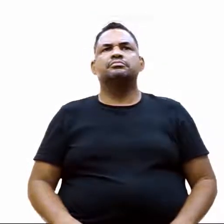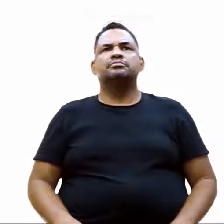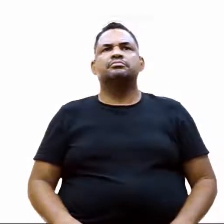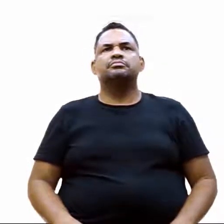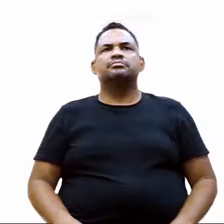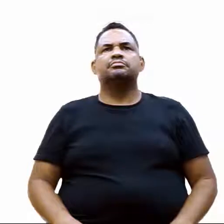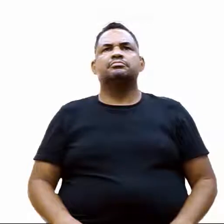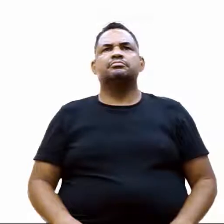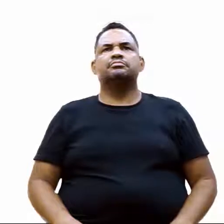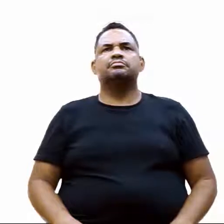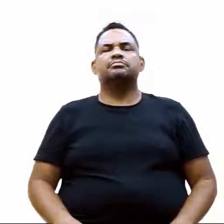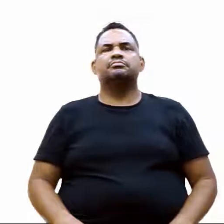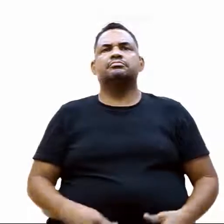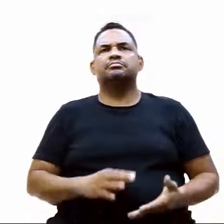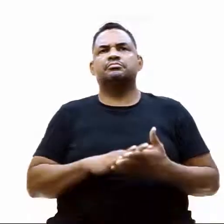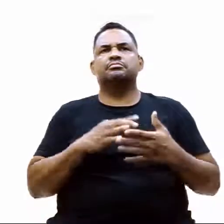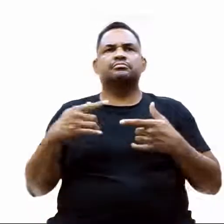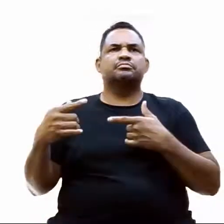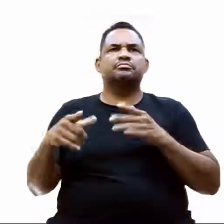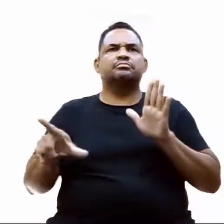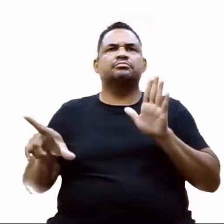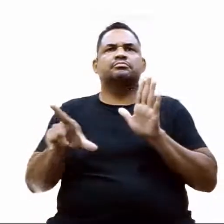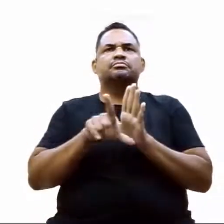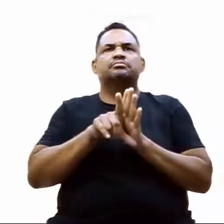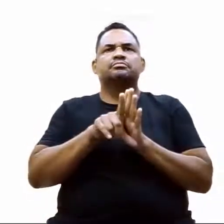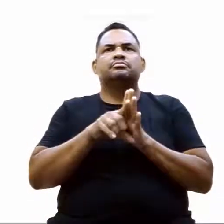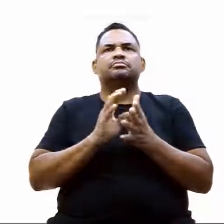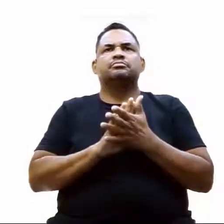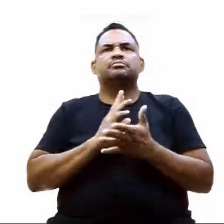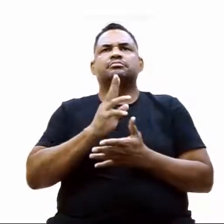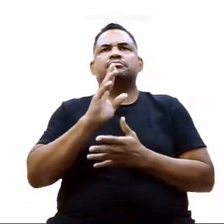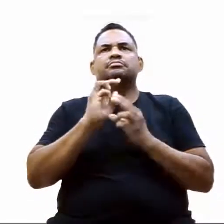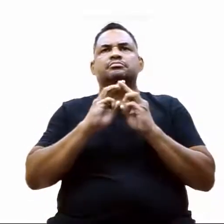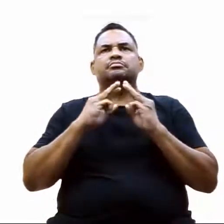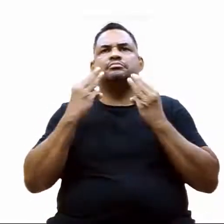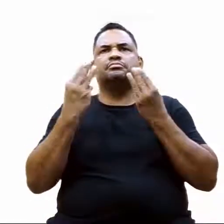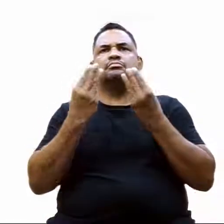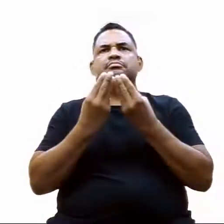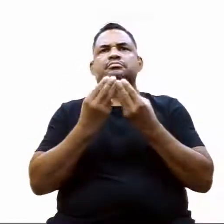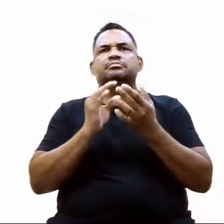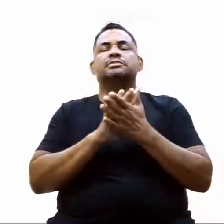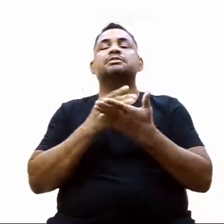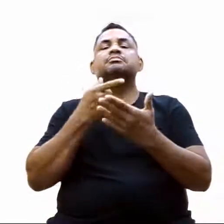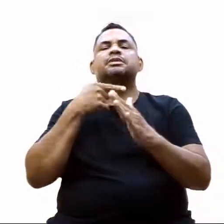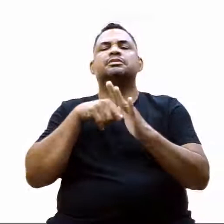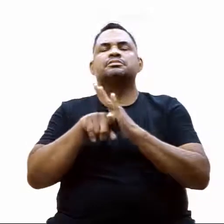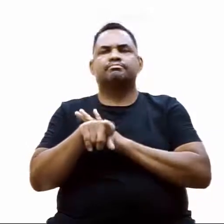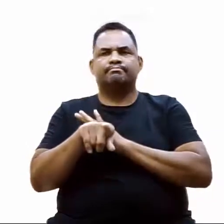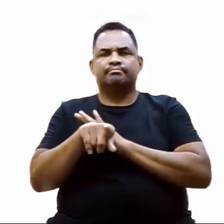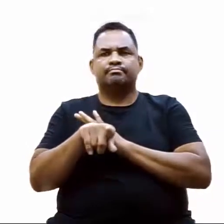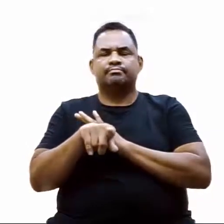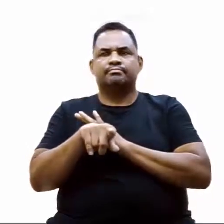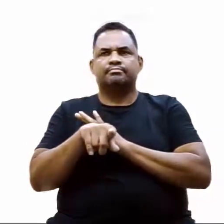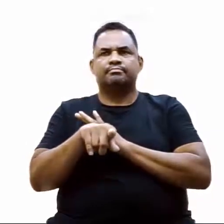com relação à lei da conservação da massa, vem a seguinte pergunta.